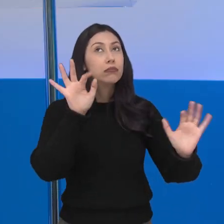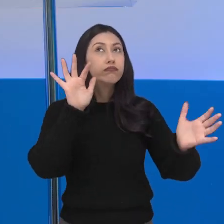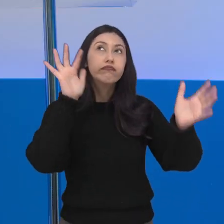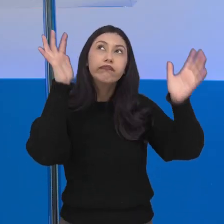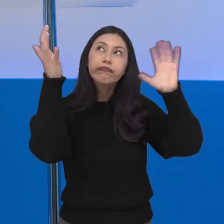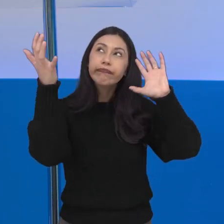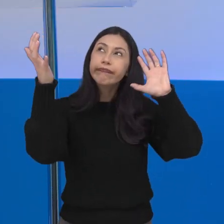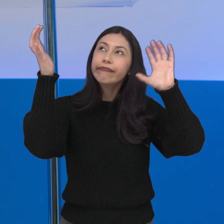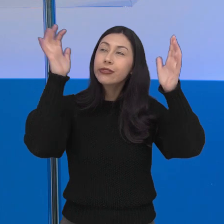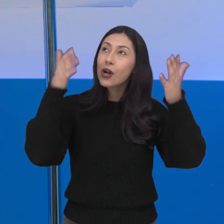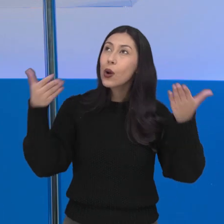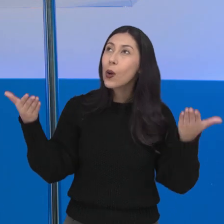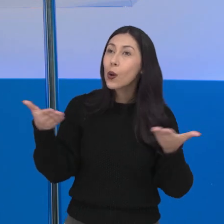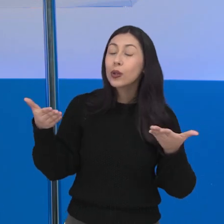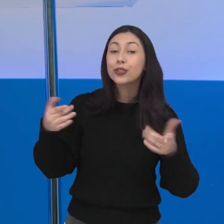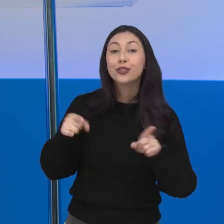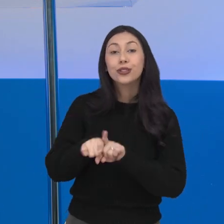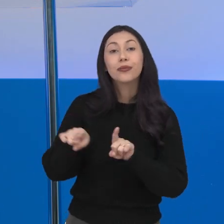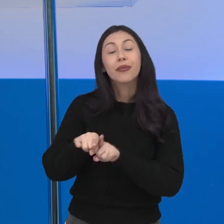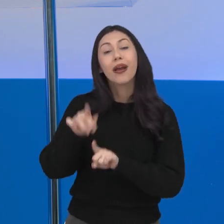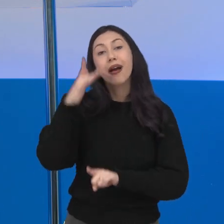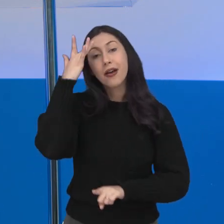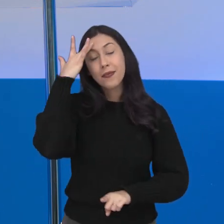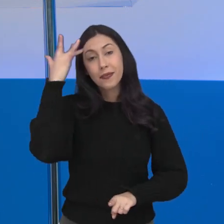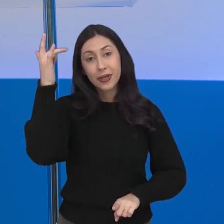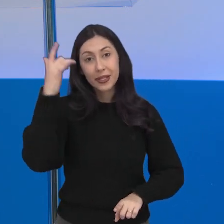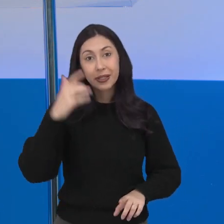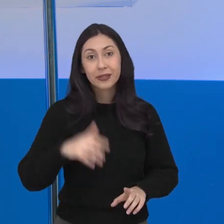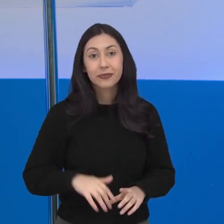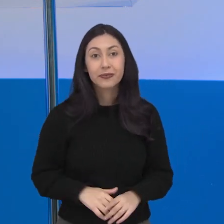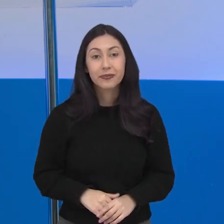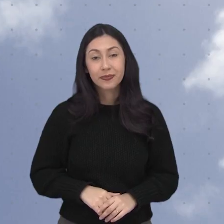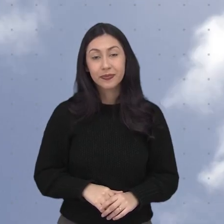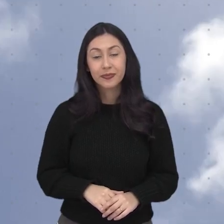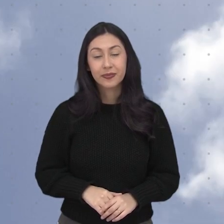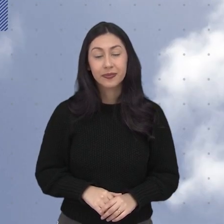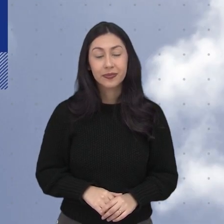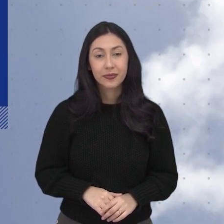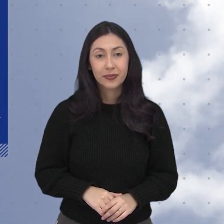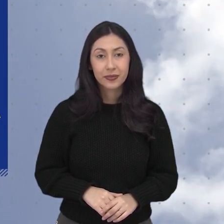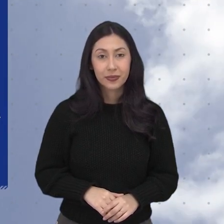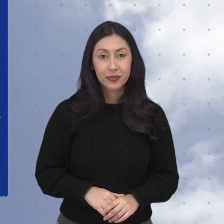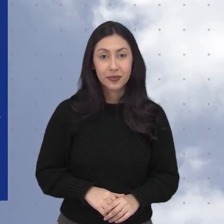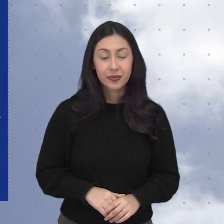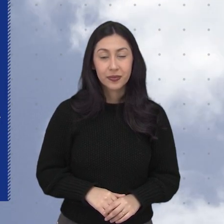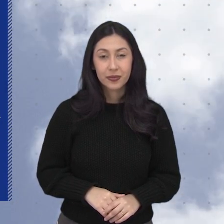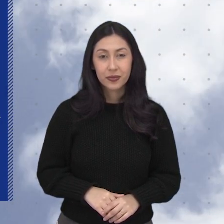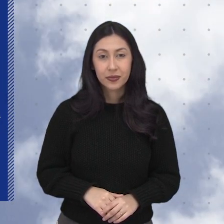as temperaturas da tarde de hoje e também amanhã, na previsão do tempo.